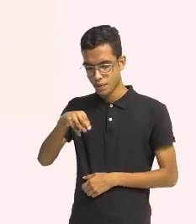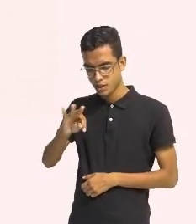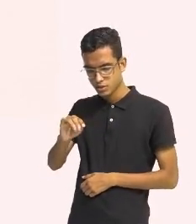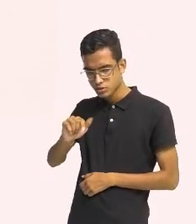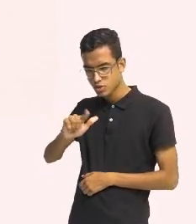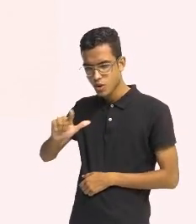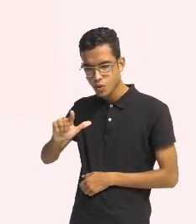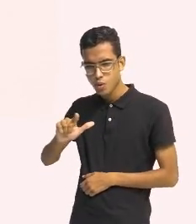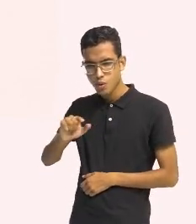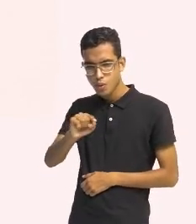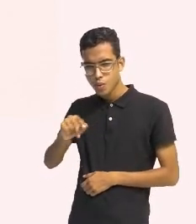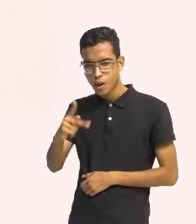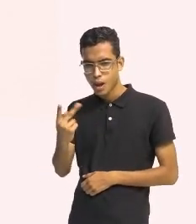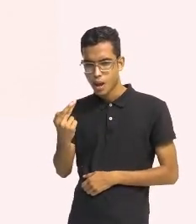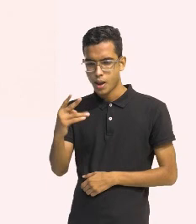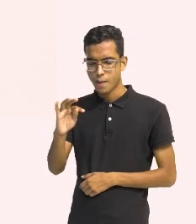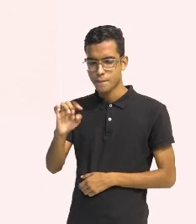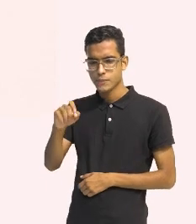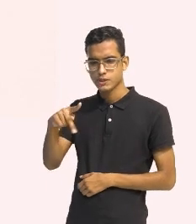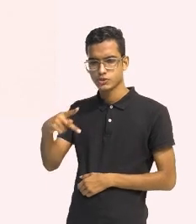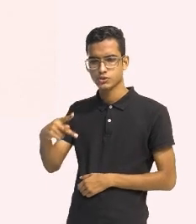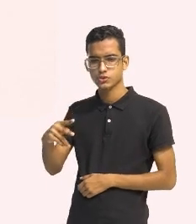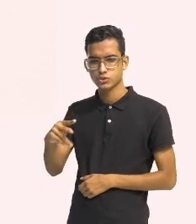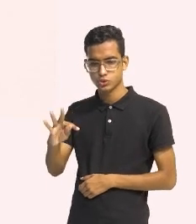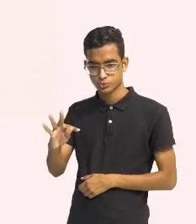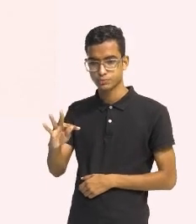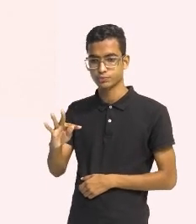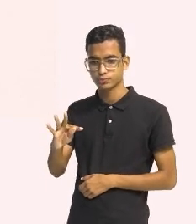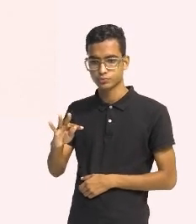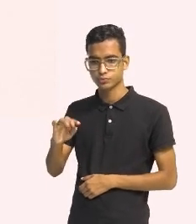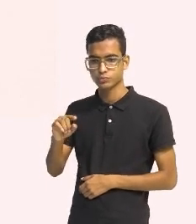4-metil hept 1-eno, tá?